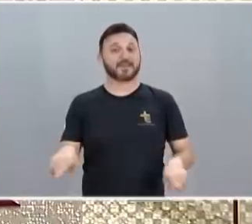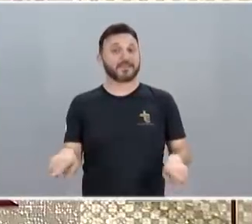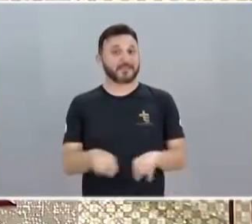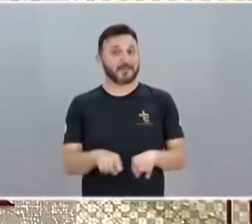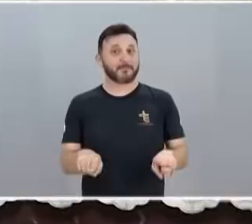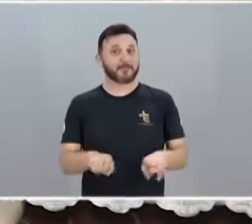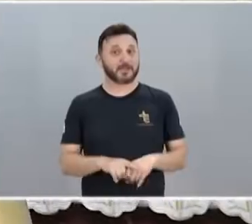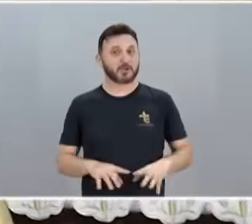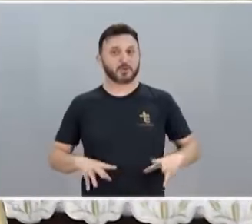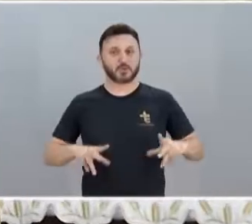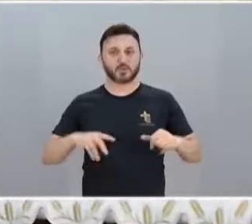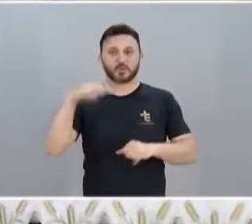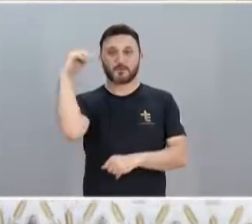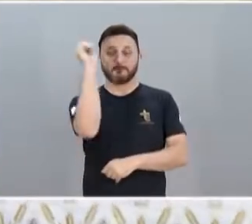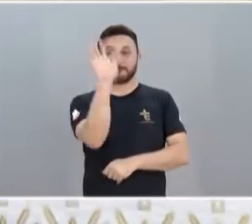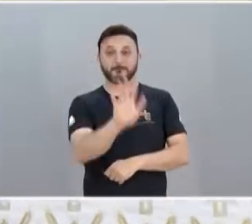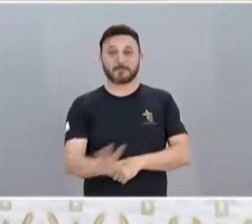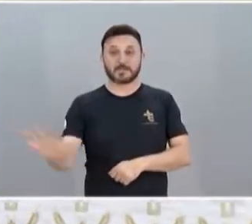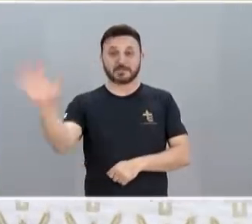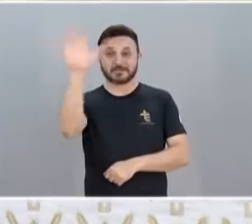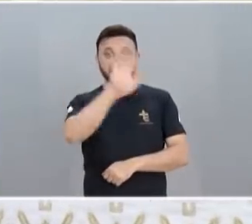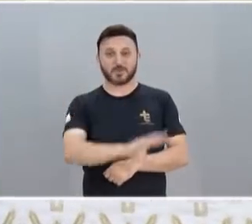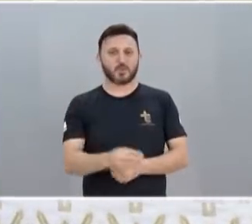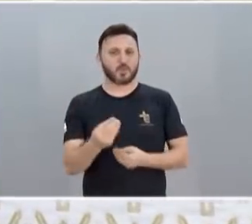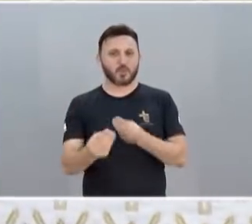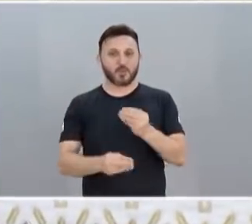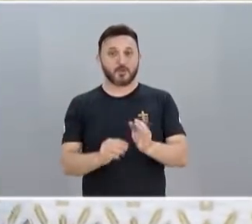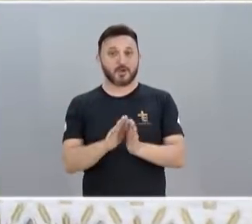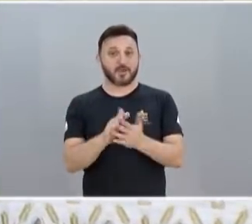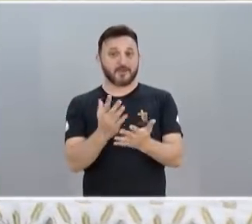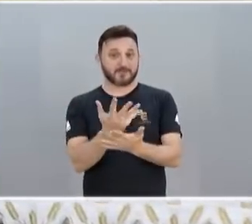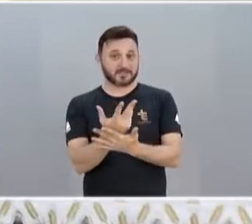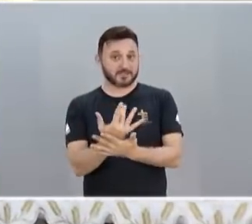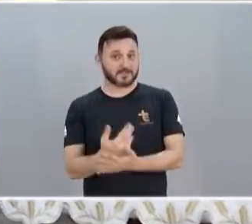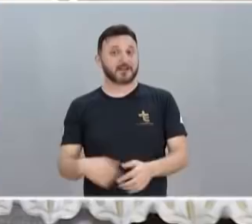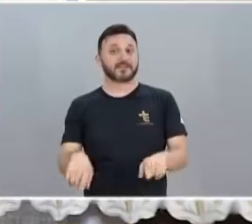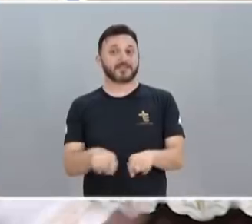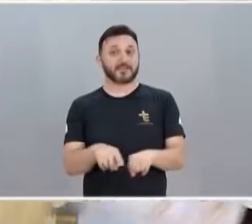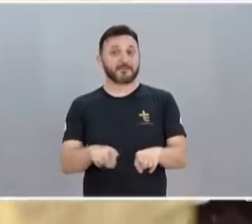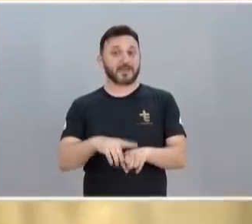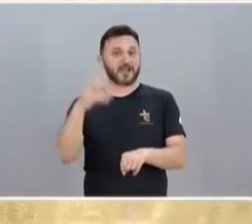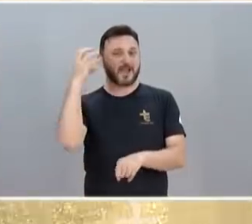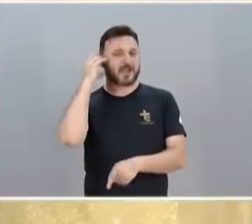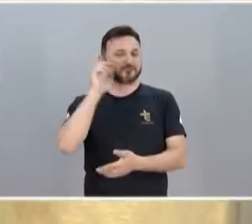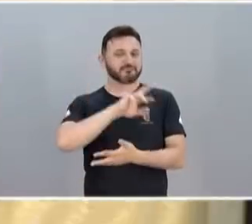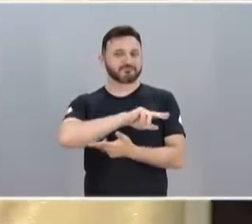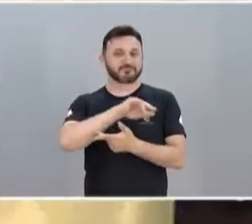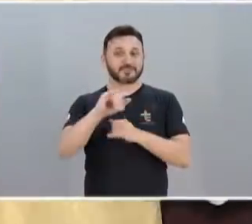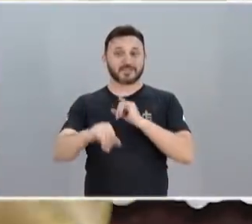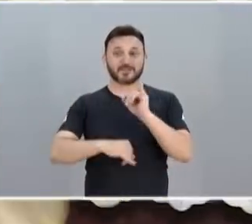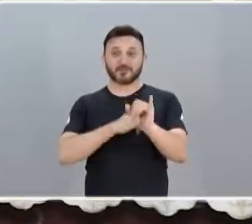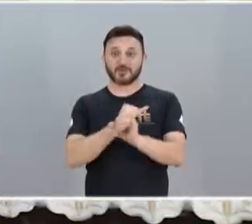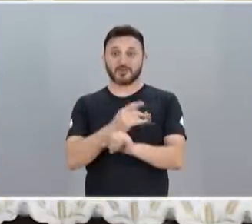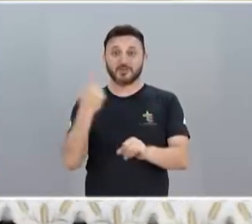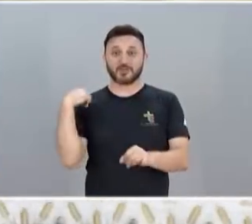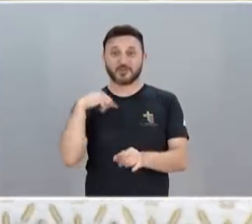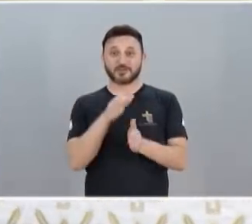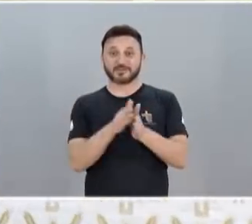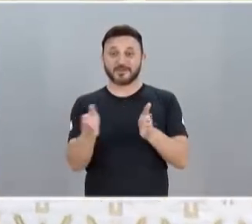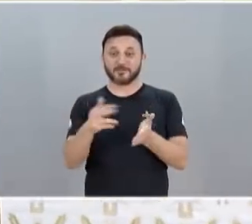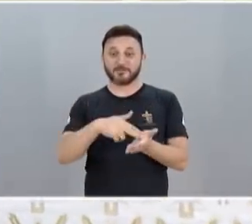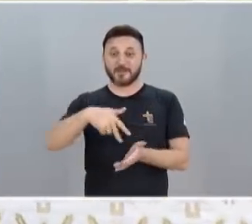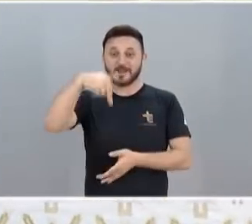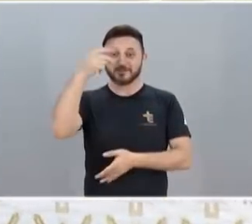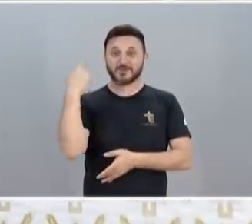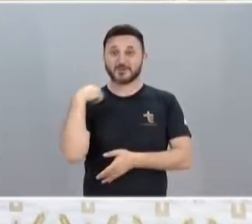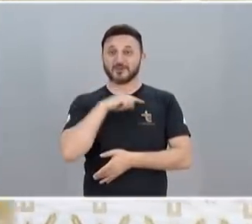Paraná, TV Evangelizar, Rádio Evangelizar, as TVs Irmãs, nós estamos no tempo da Páscoa. Nós